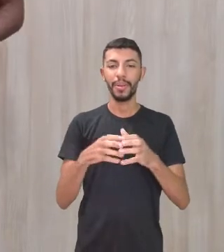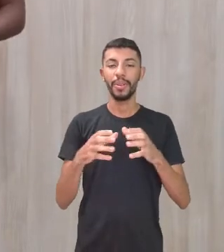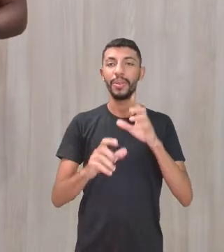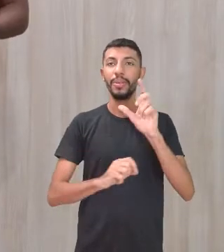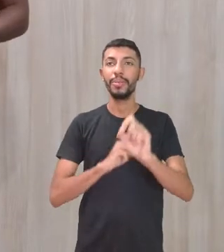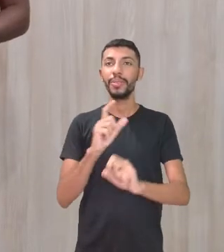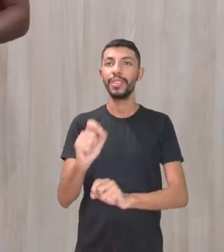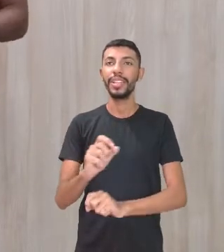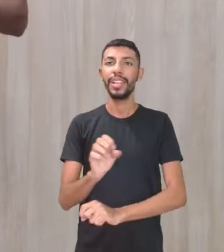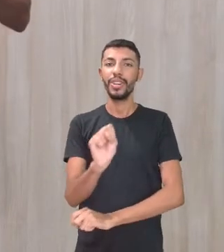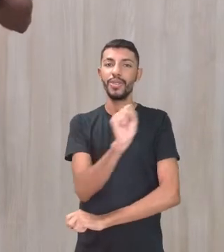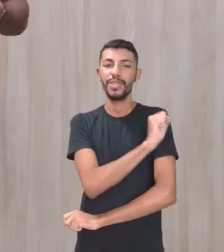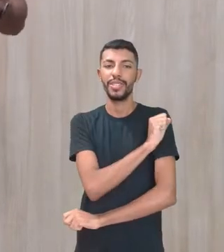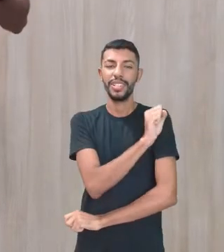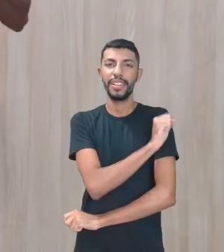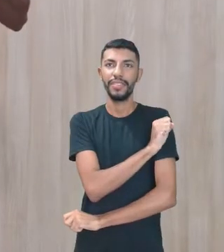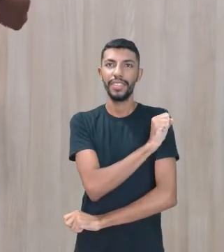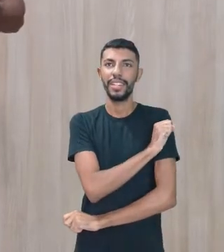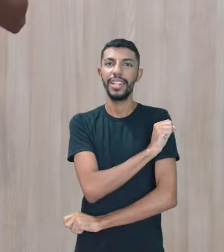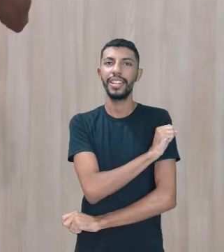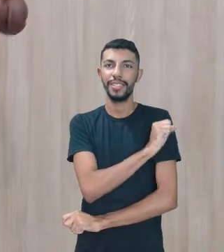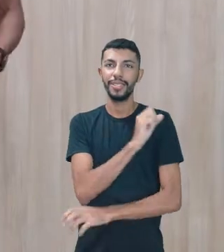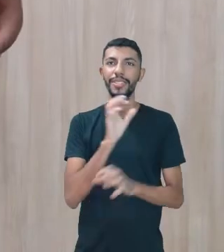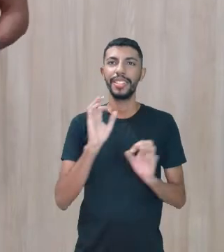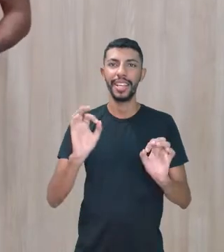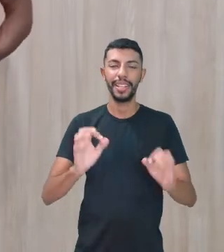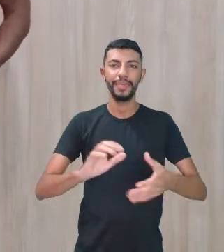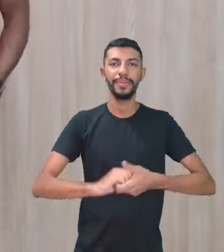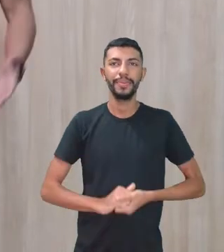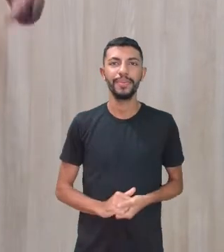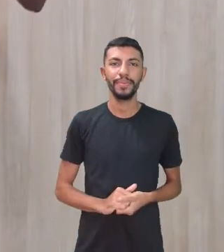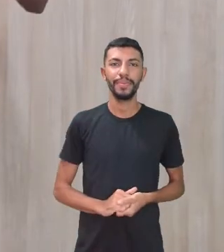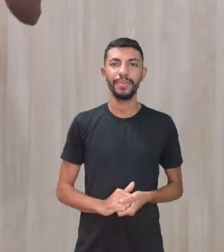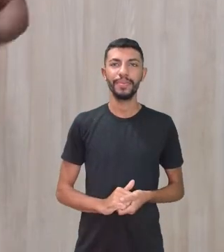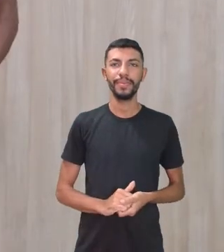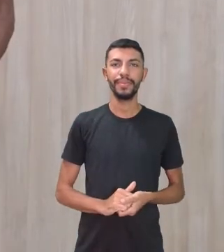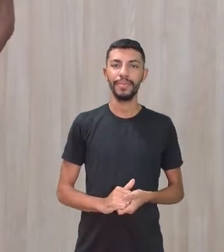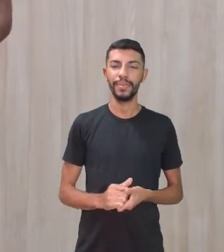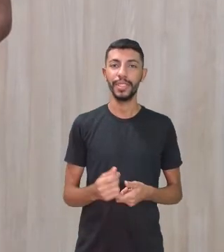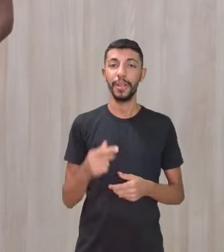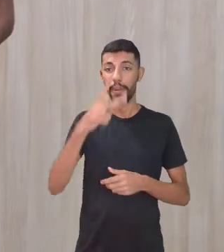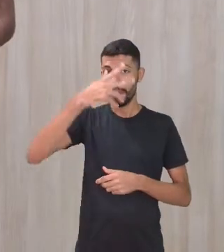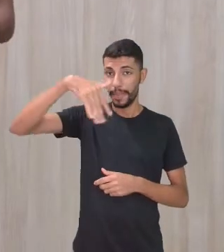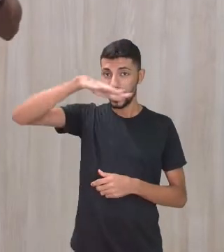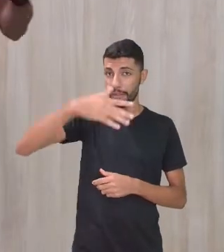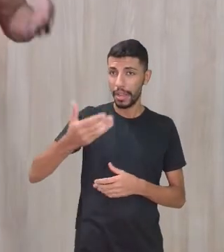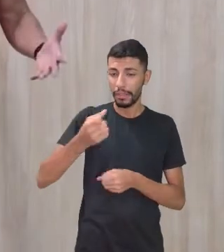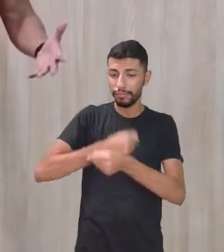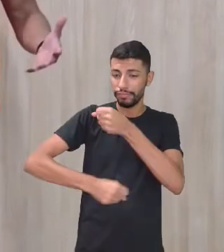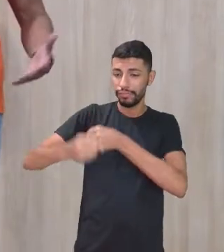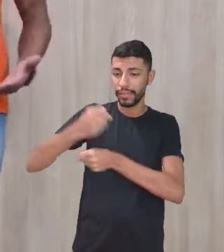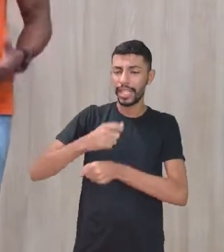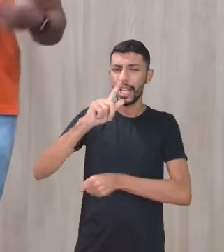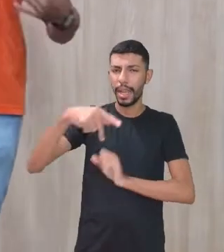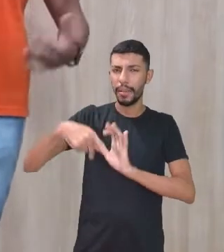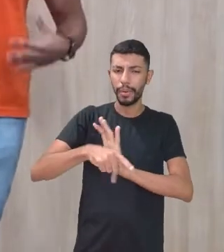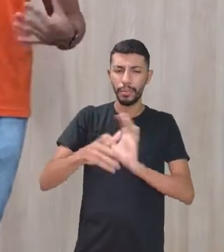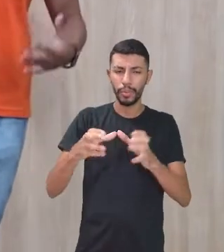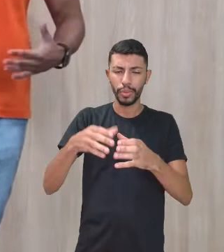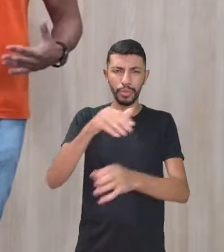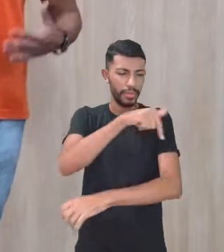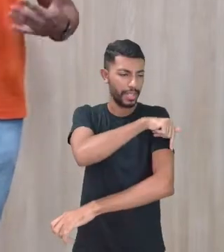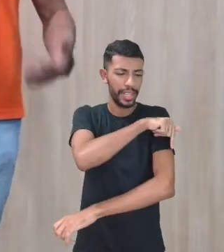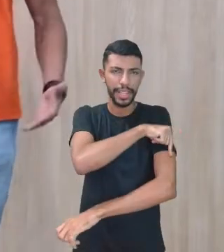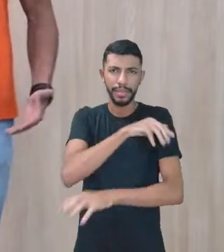dos anos finais, os oitavos anos, né? Pessoal aí ano passado era do sétimo ano, já deve